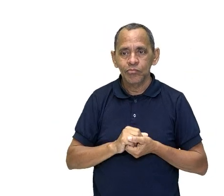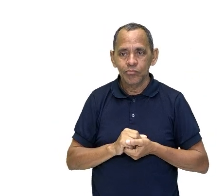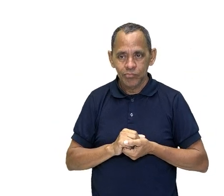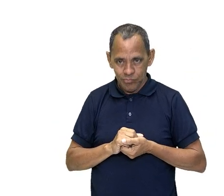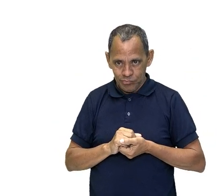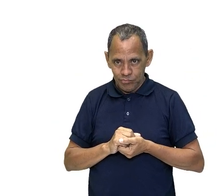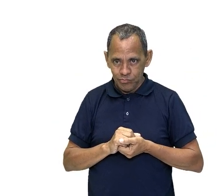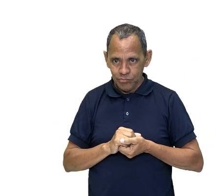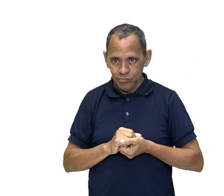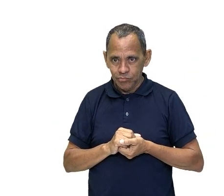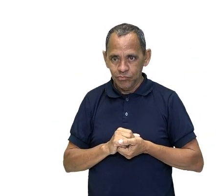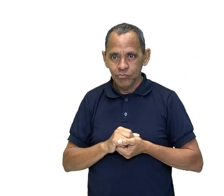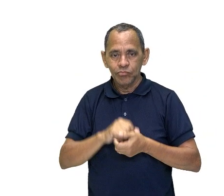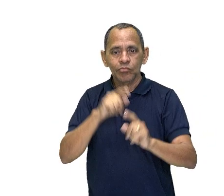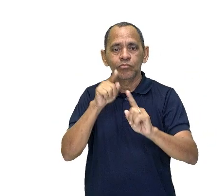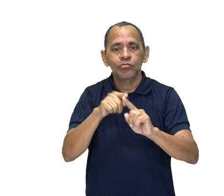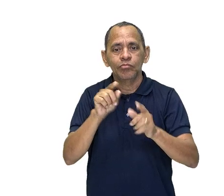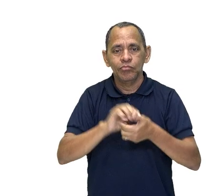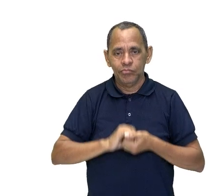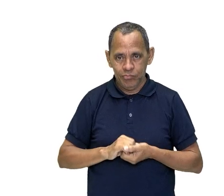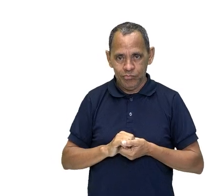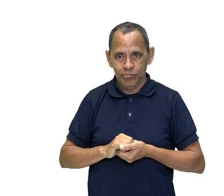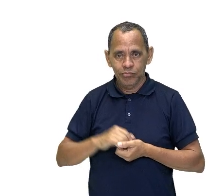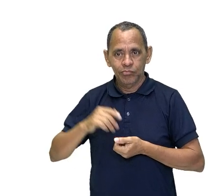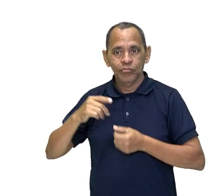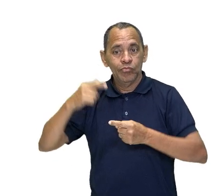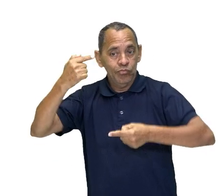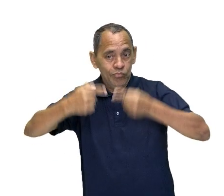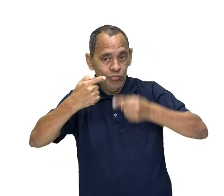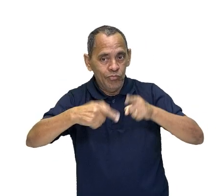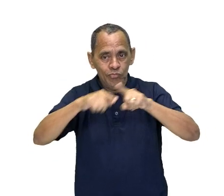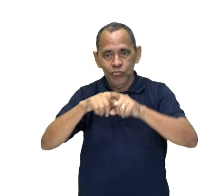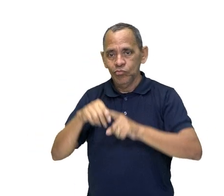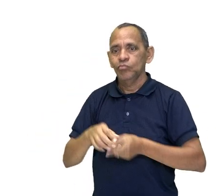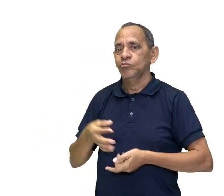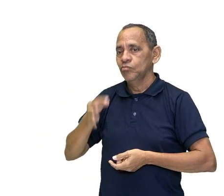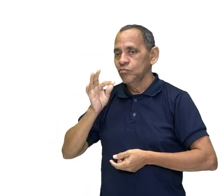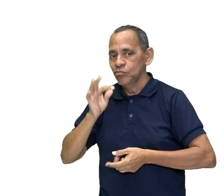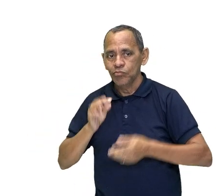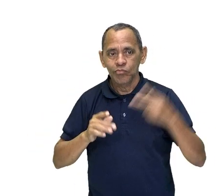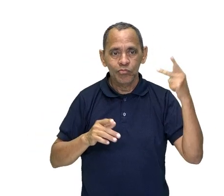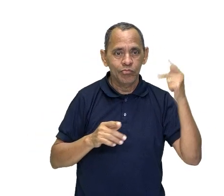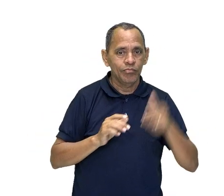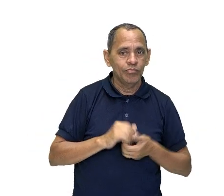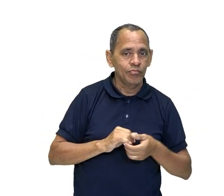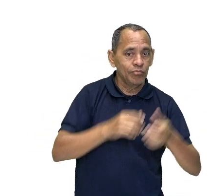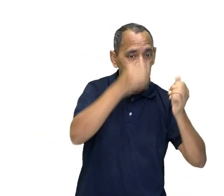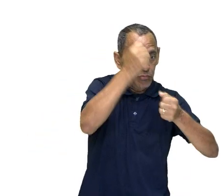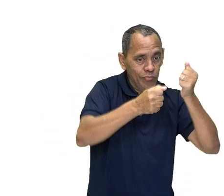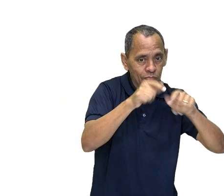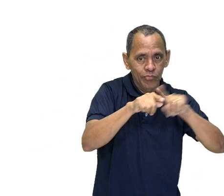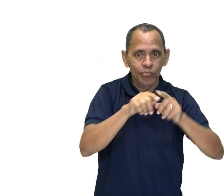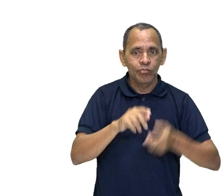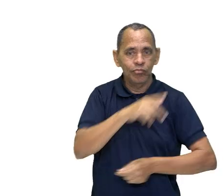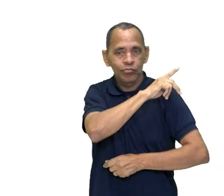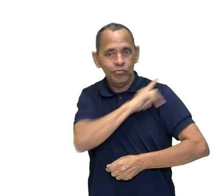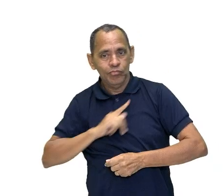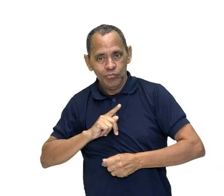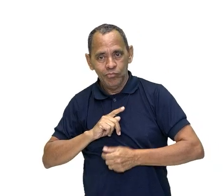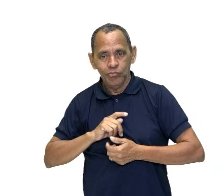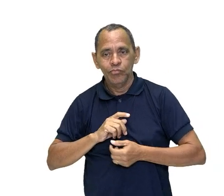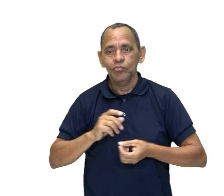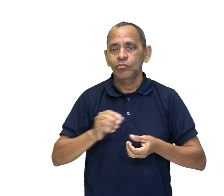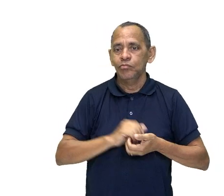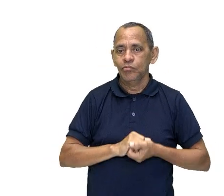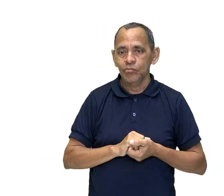designação de política do café com leite, isso porque o cargo de presidente da República passou a ser ocupado, na maior